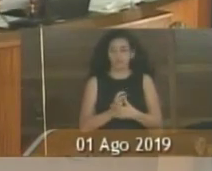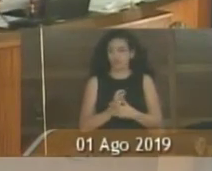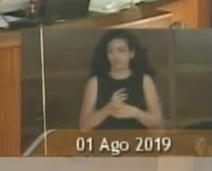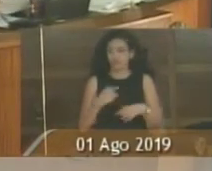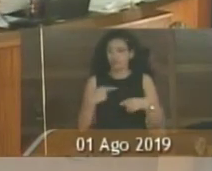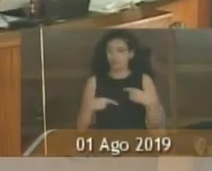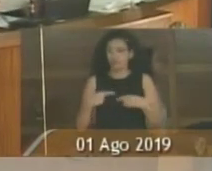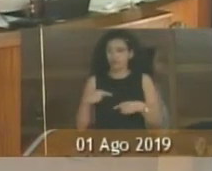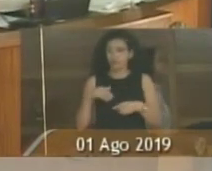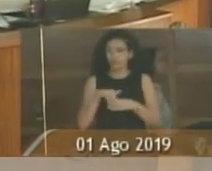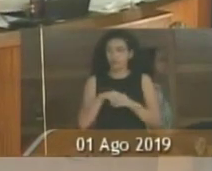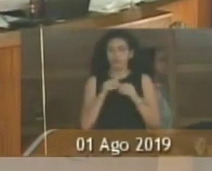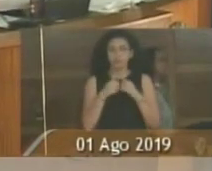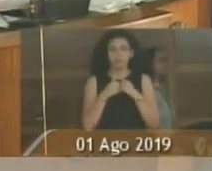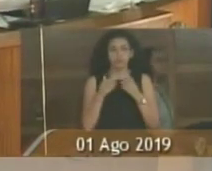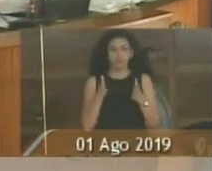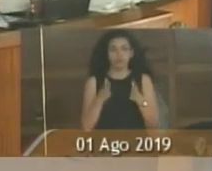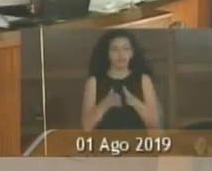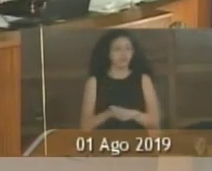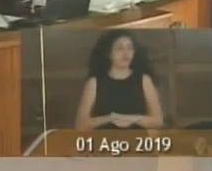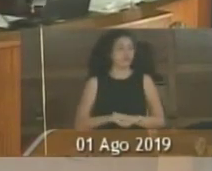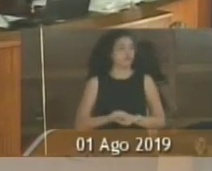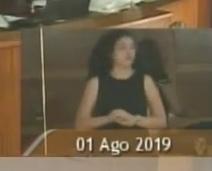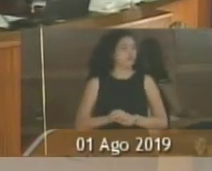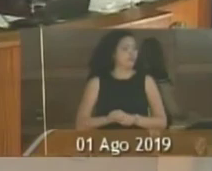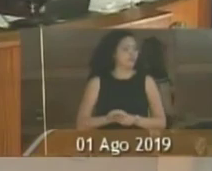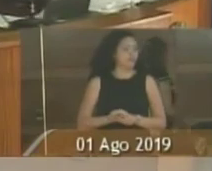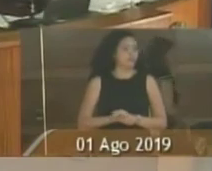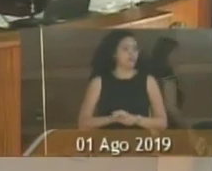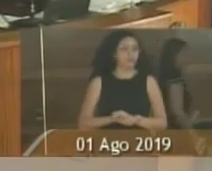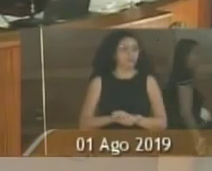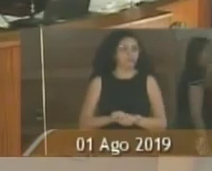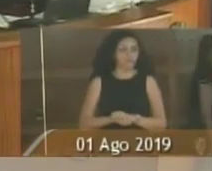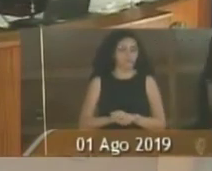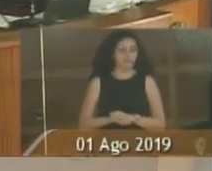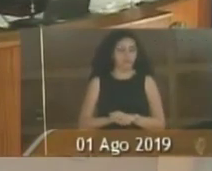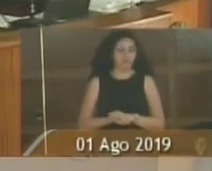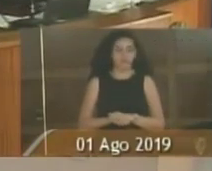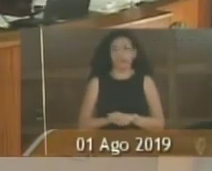Em discussão, não havendo oradores, votação aberta.